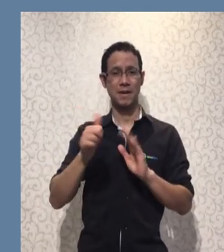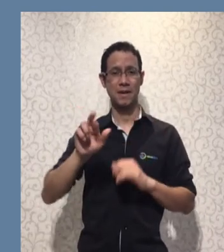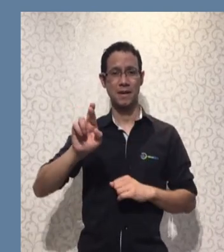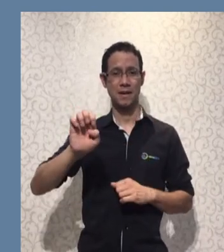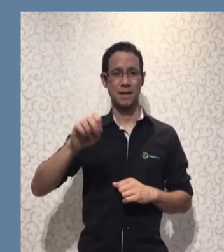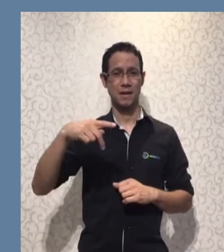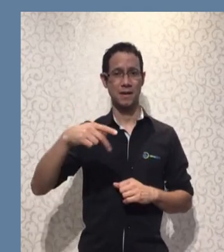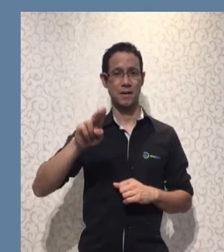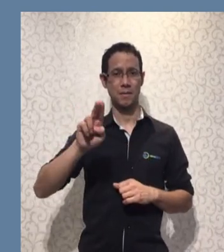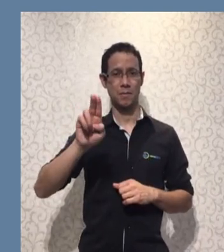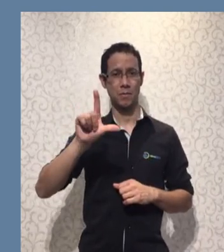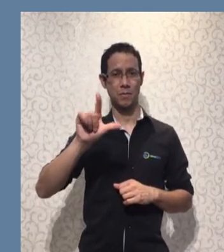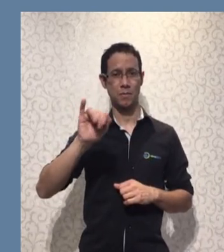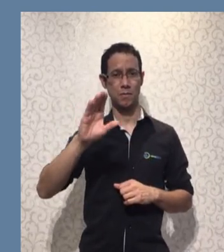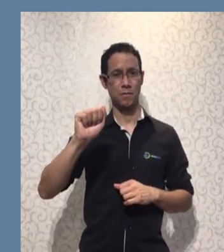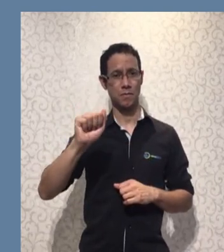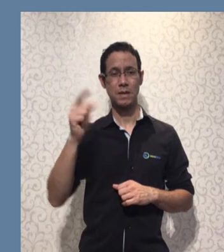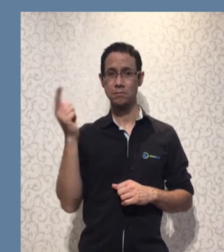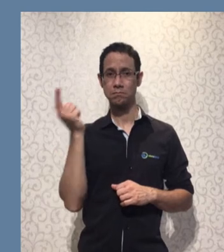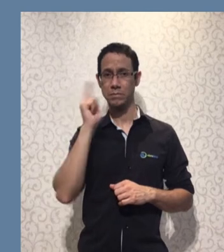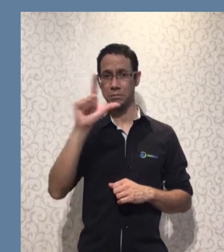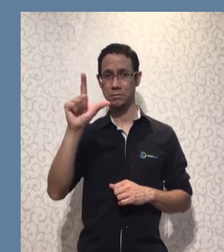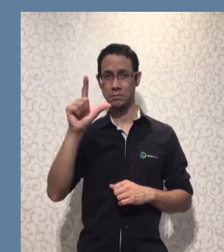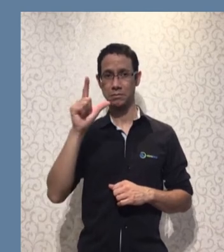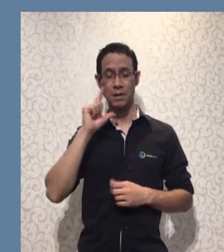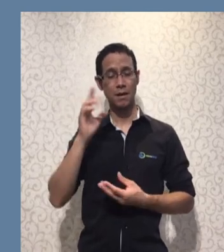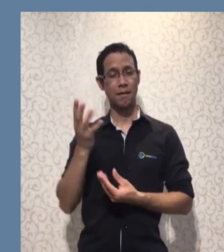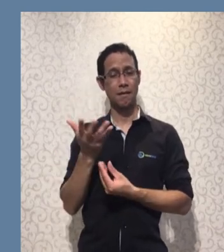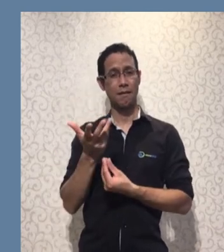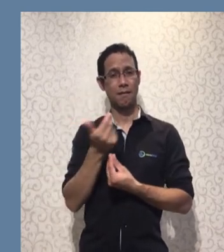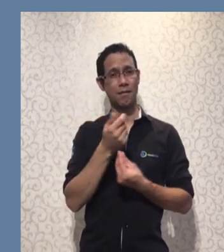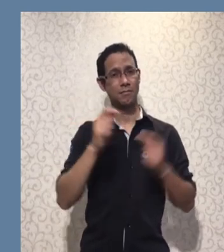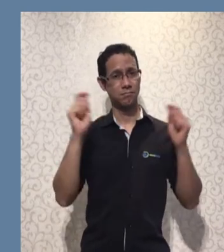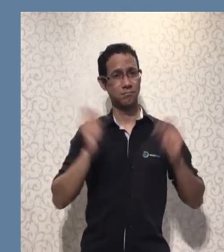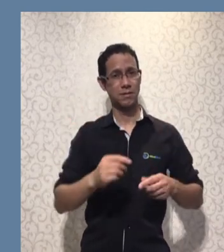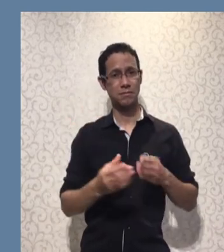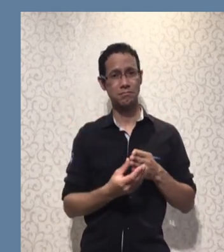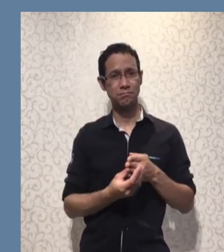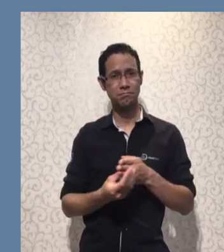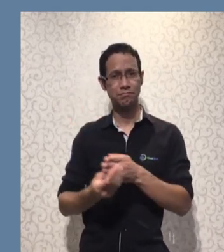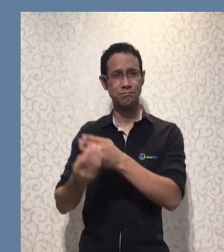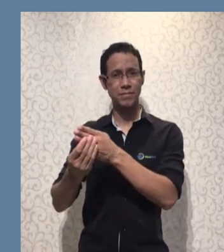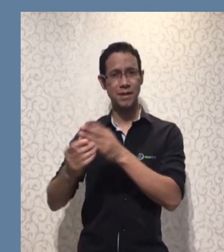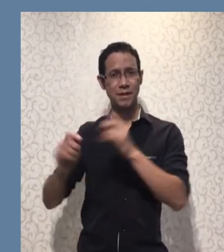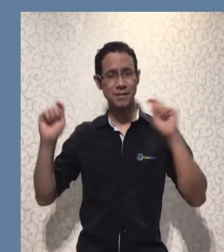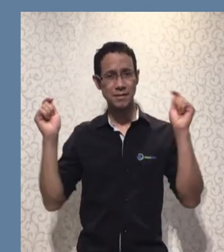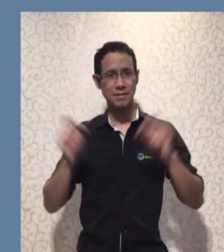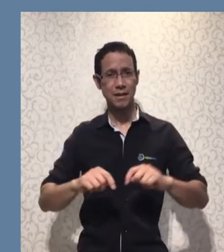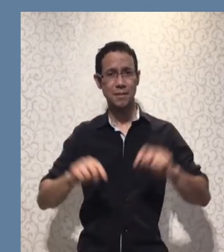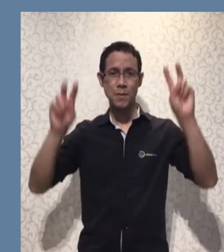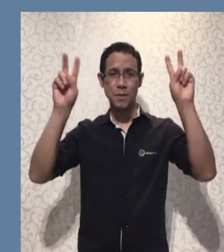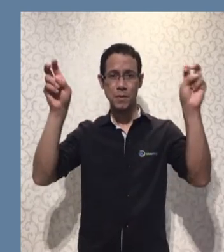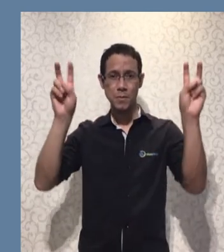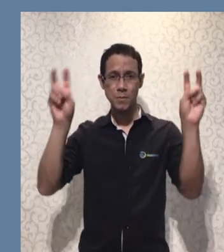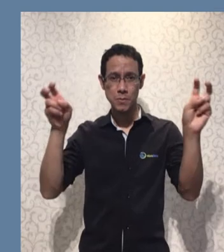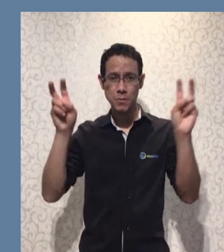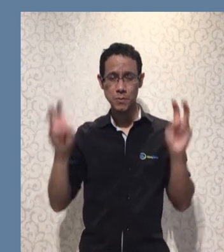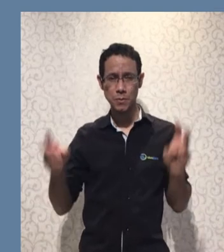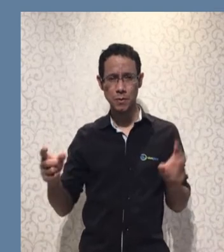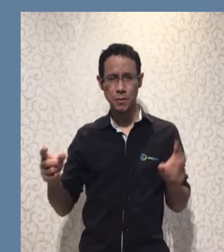acho que isso é um caminho pela arte de levantar questões. Né? Quando você fala independência ou morte, o